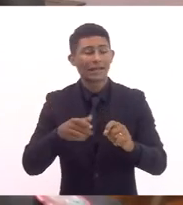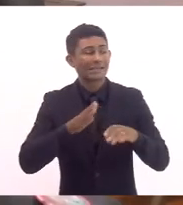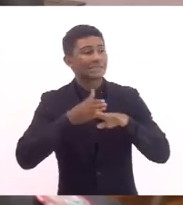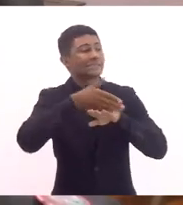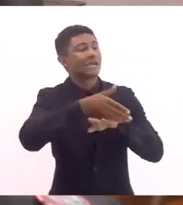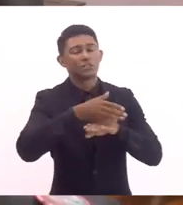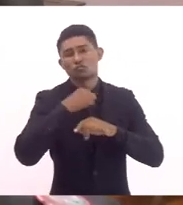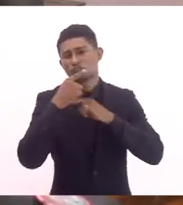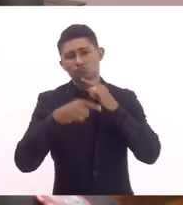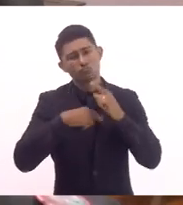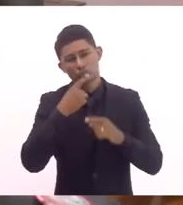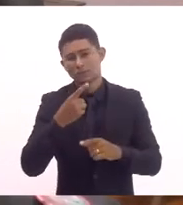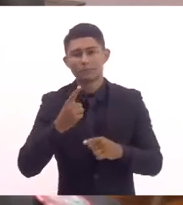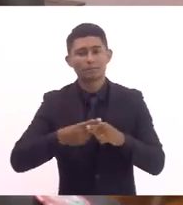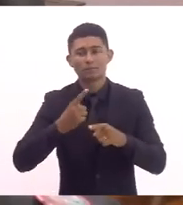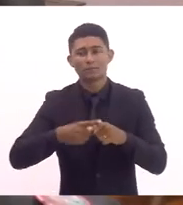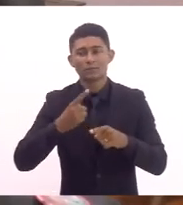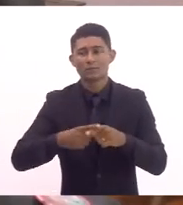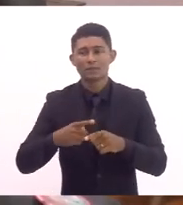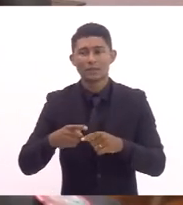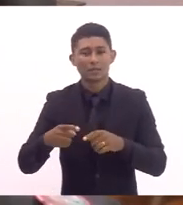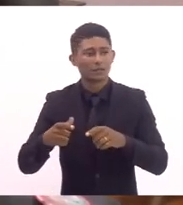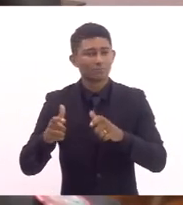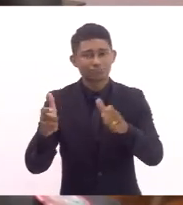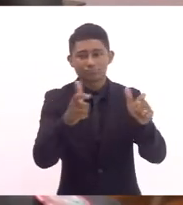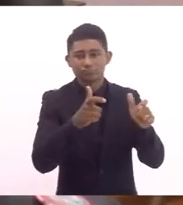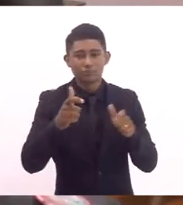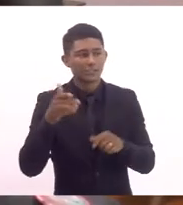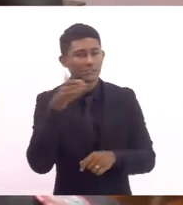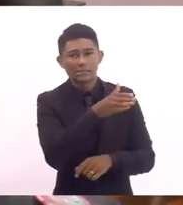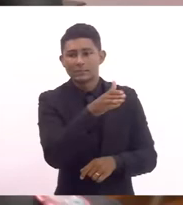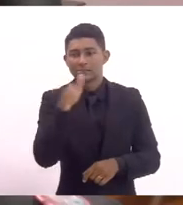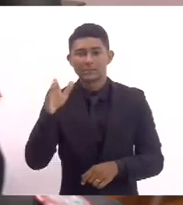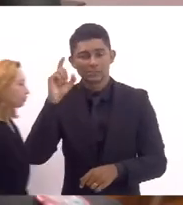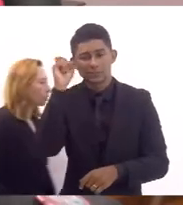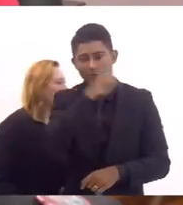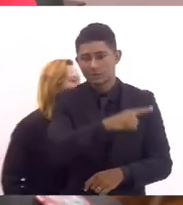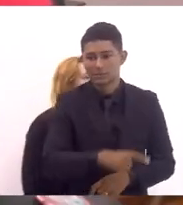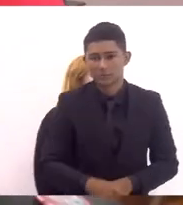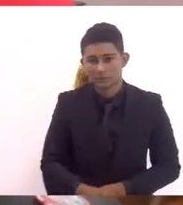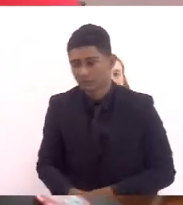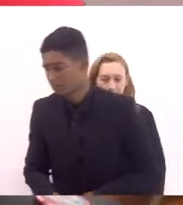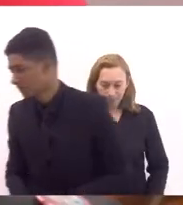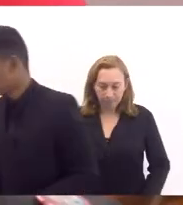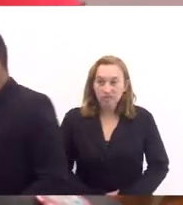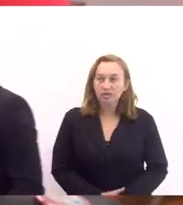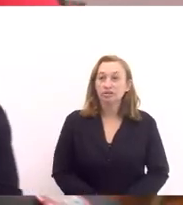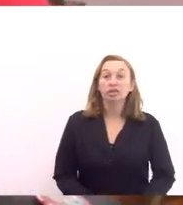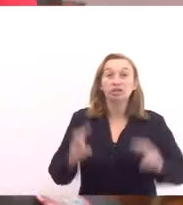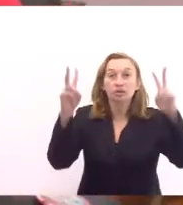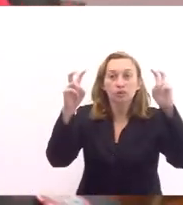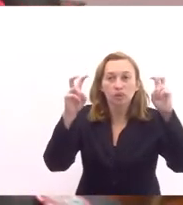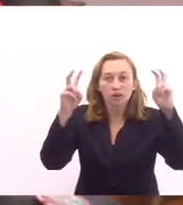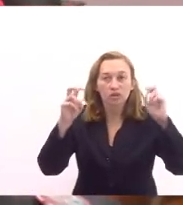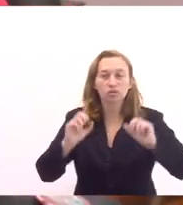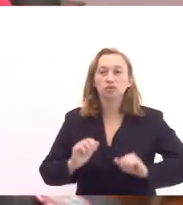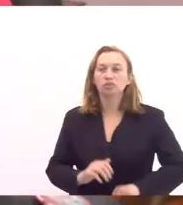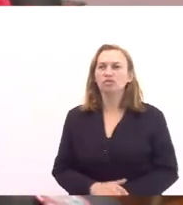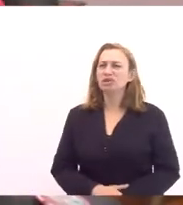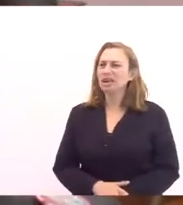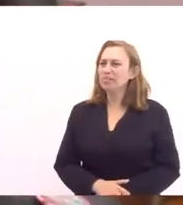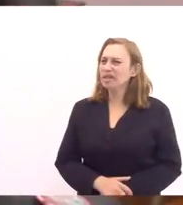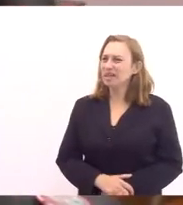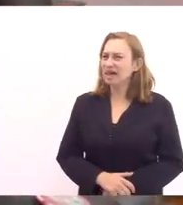por problema de deslocamento Então o a questão da vulnerabilidade